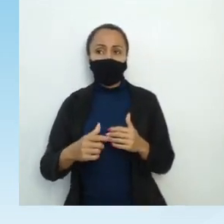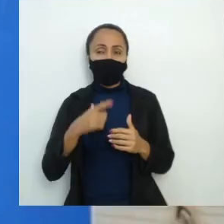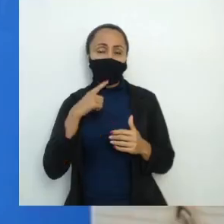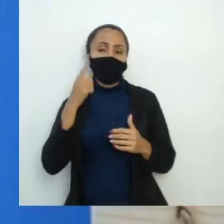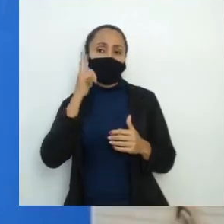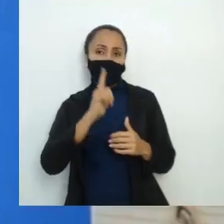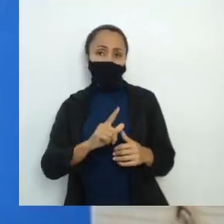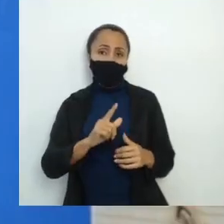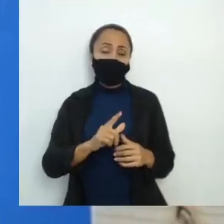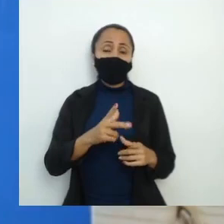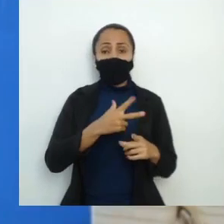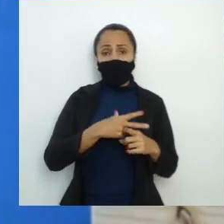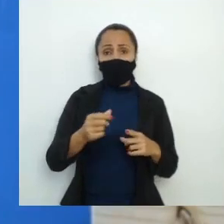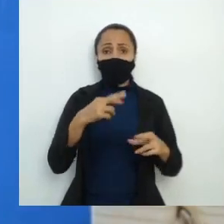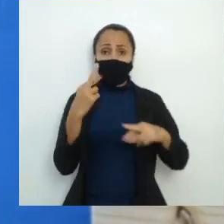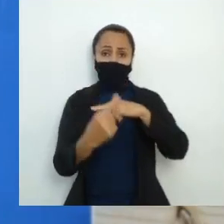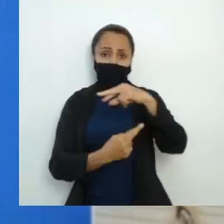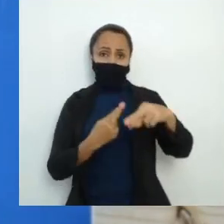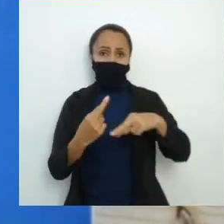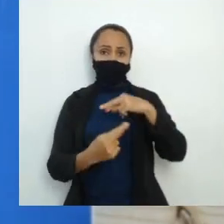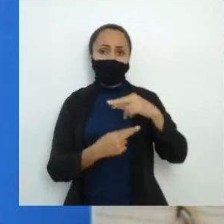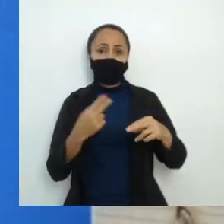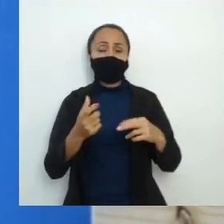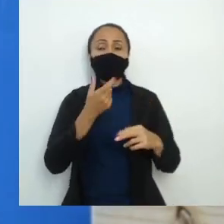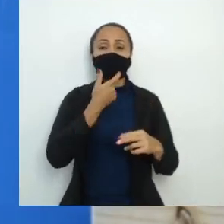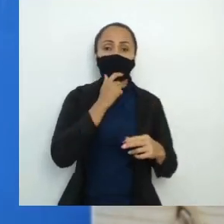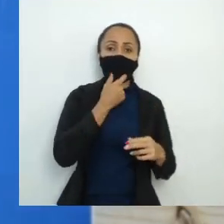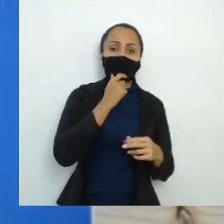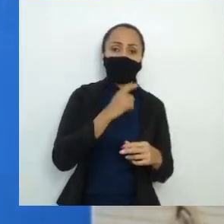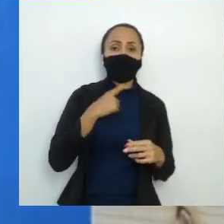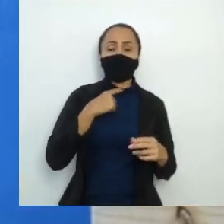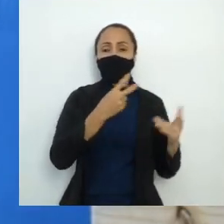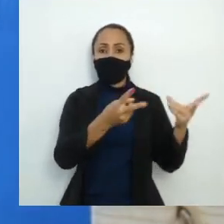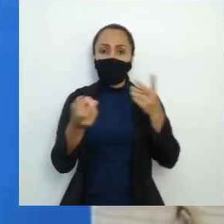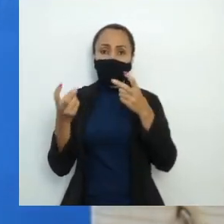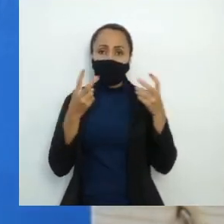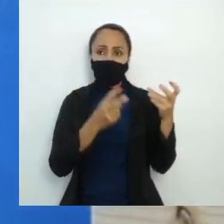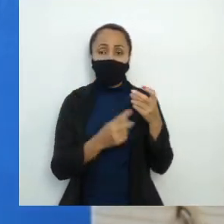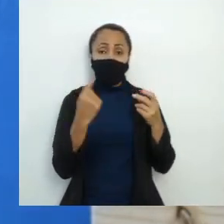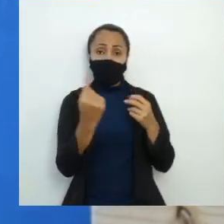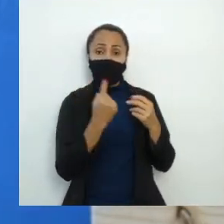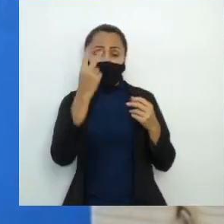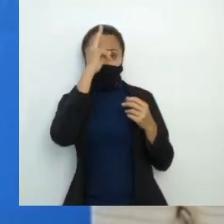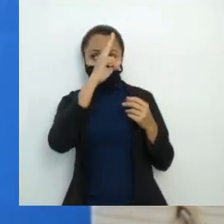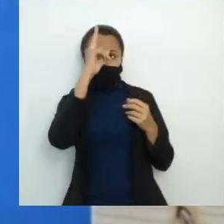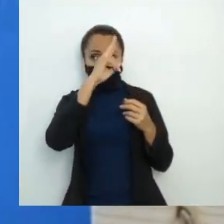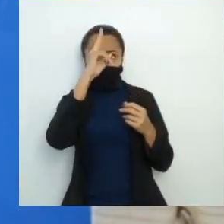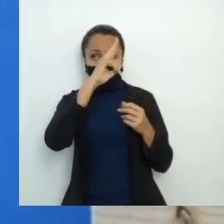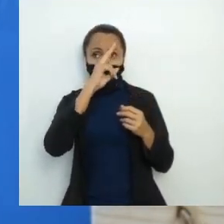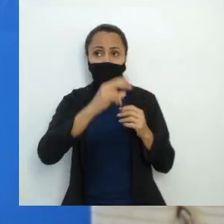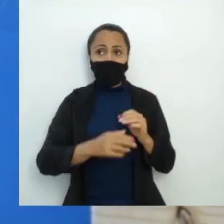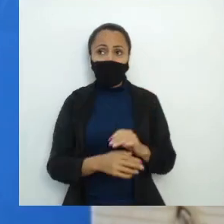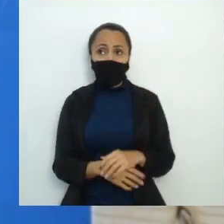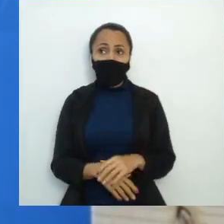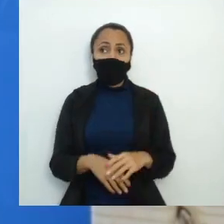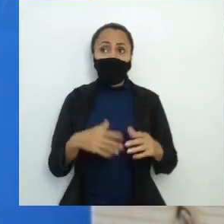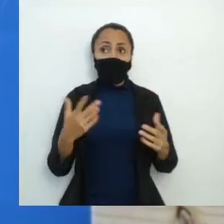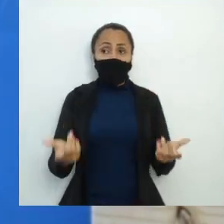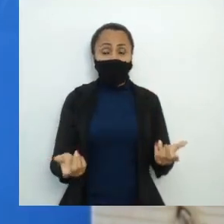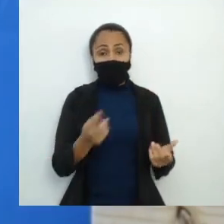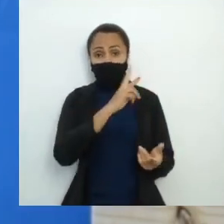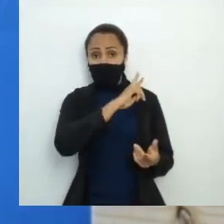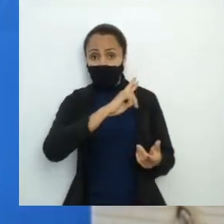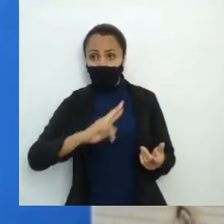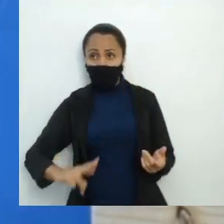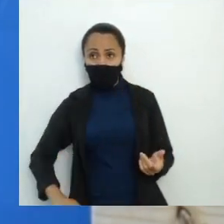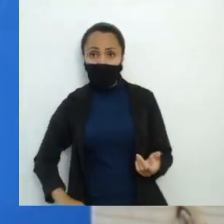a vitória na Revolução Puritana, na Inglaterra a gente vai perceber, pela única vez na história, vale a pena ressaltar, a República. Tá? Então